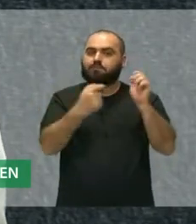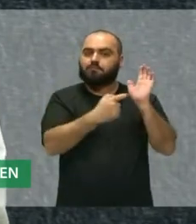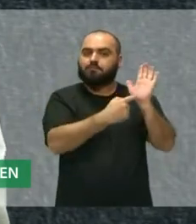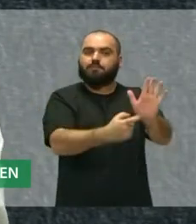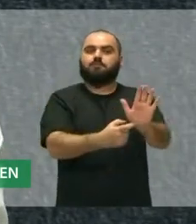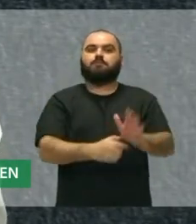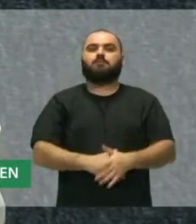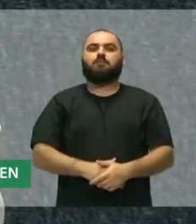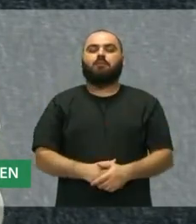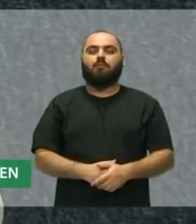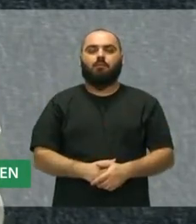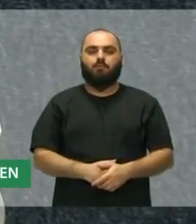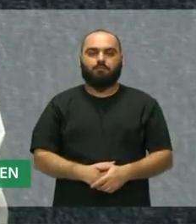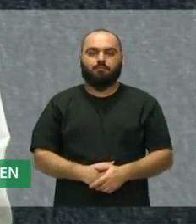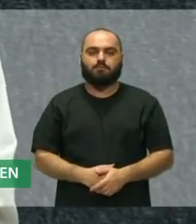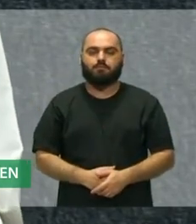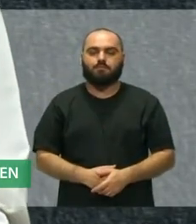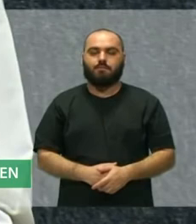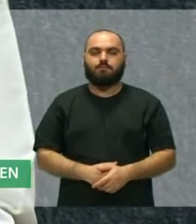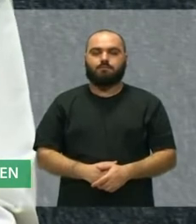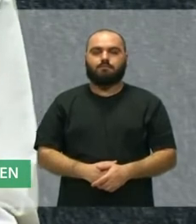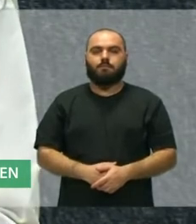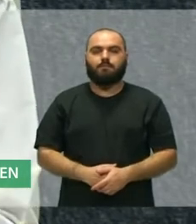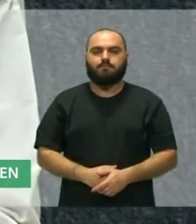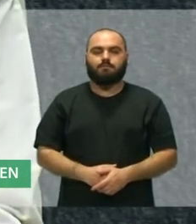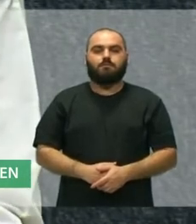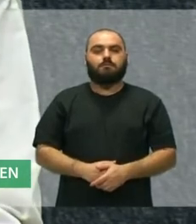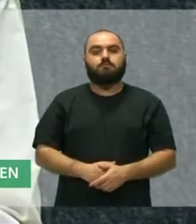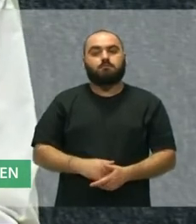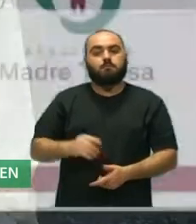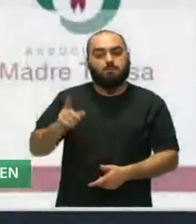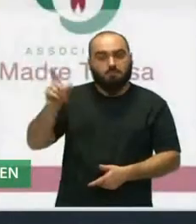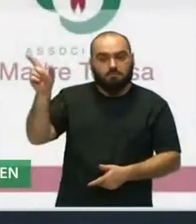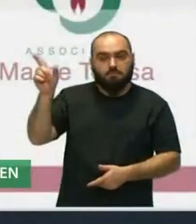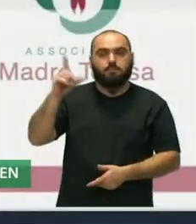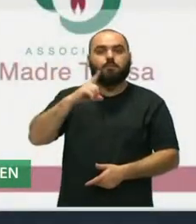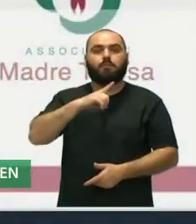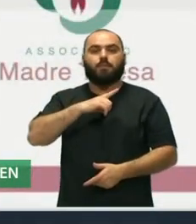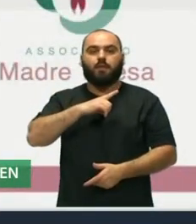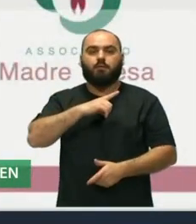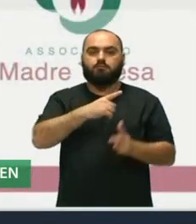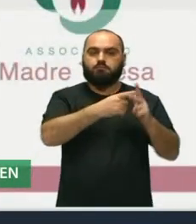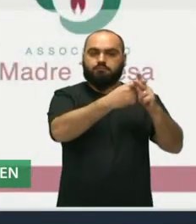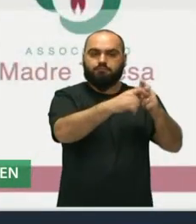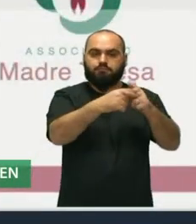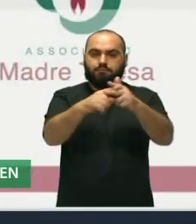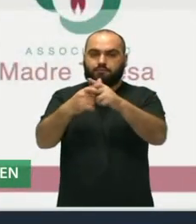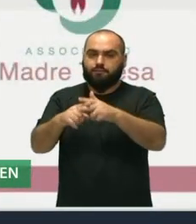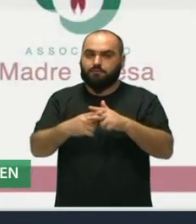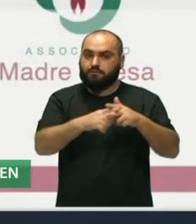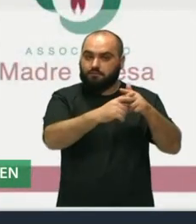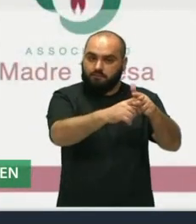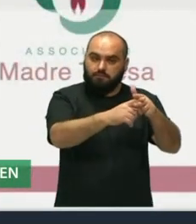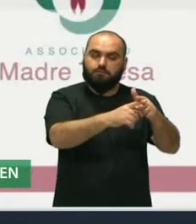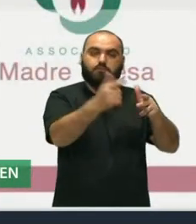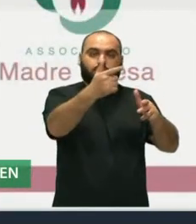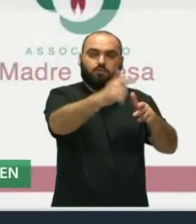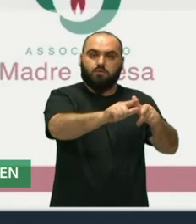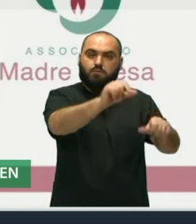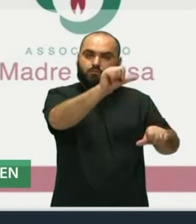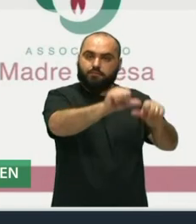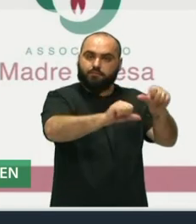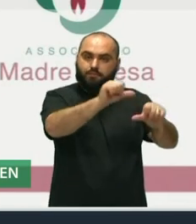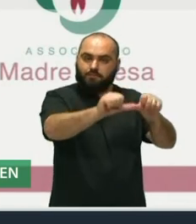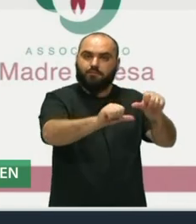mostrado. Aqui nós temos a revitalização da clínica João Paulo II. É